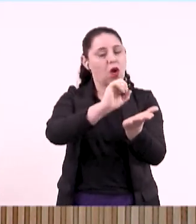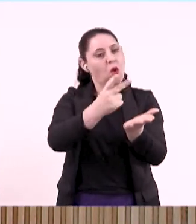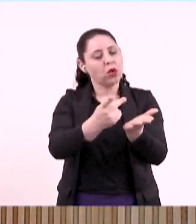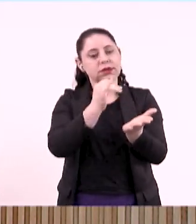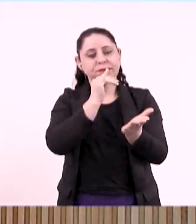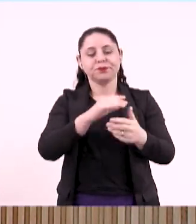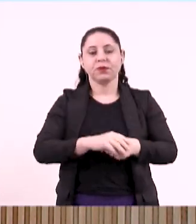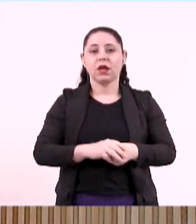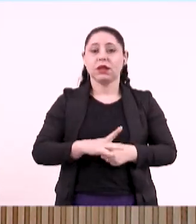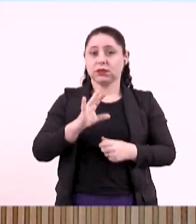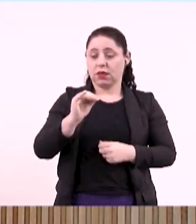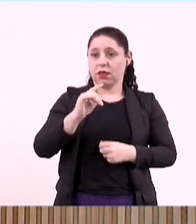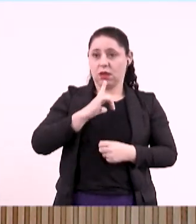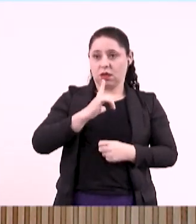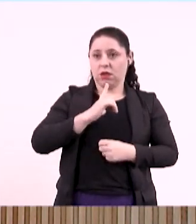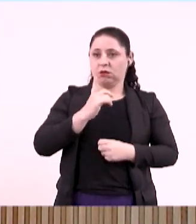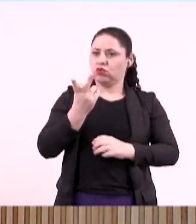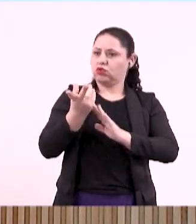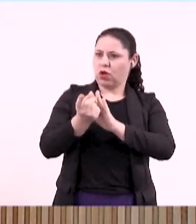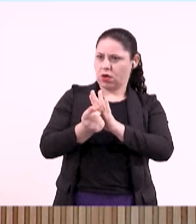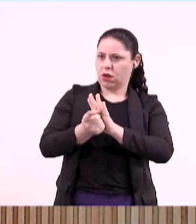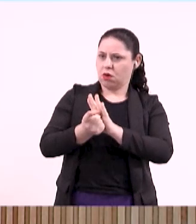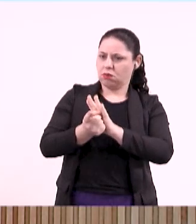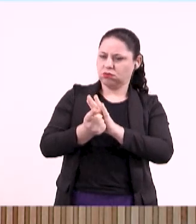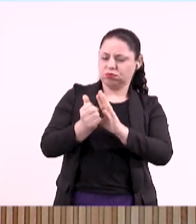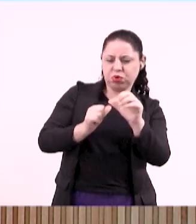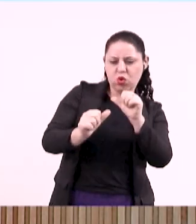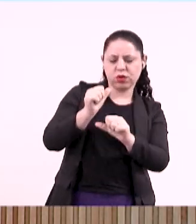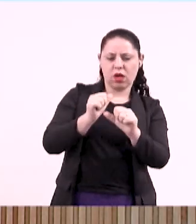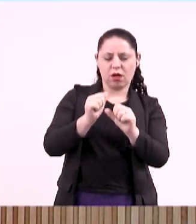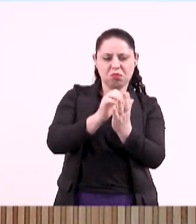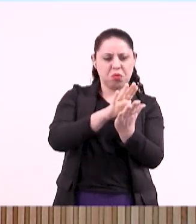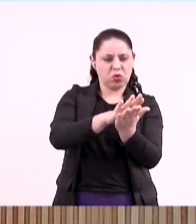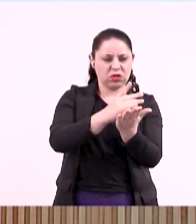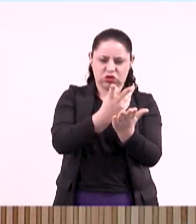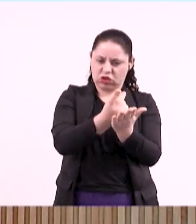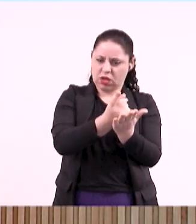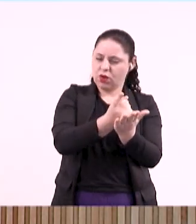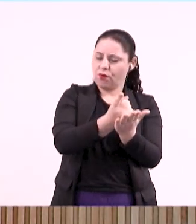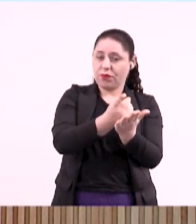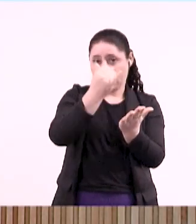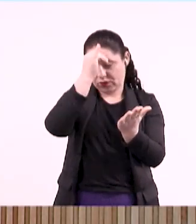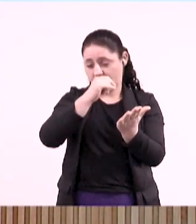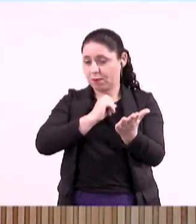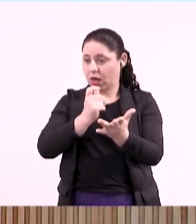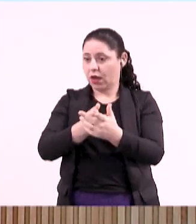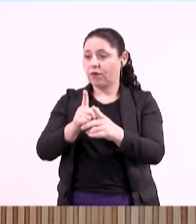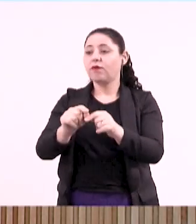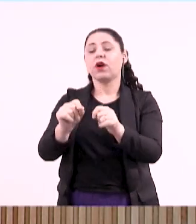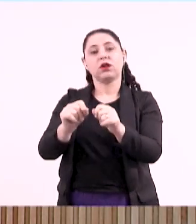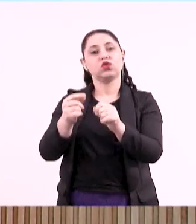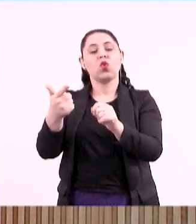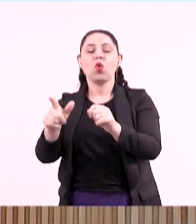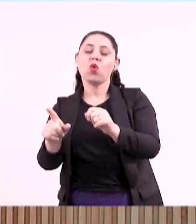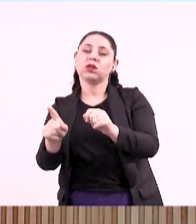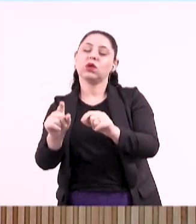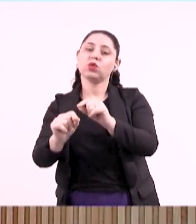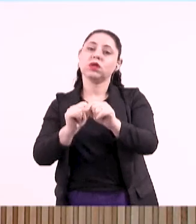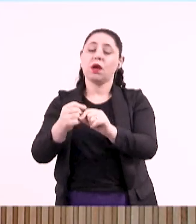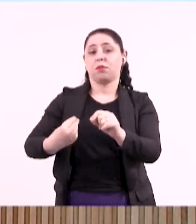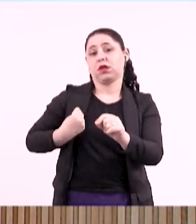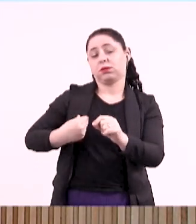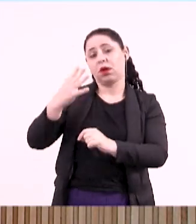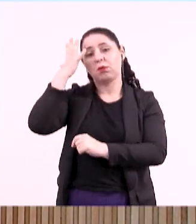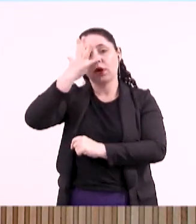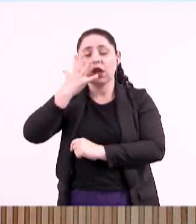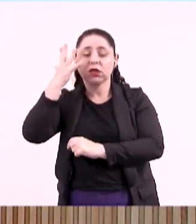mesmo, dependendo do valor da multa, que essa multa seja convertida na participação da pessoa que recebeu essa infração numa